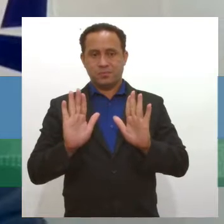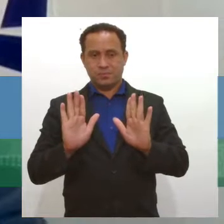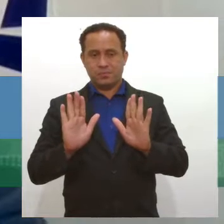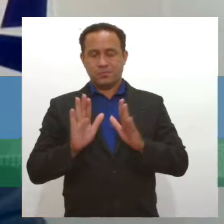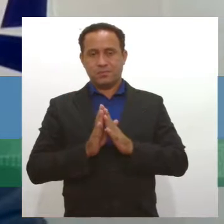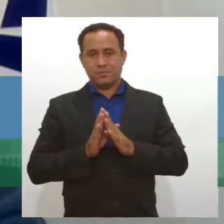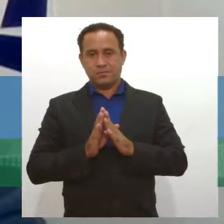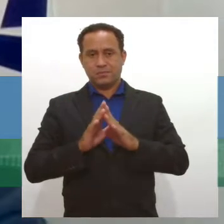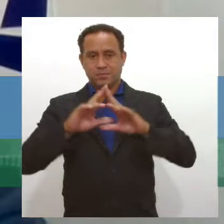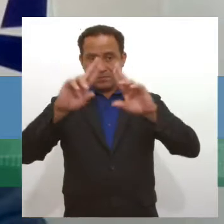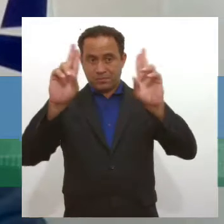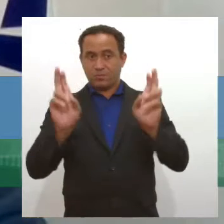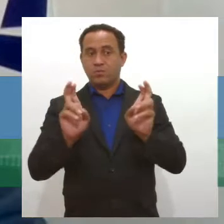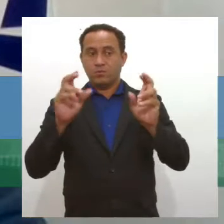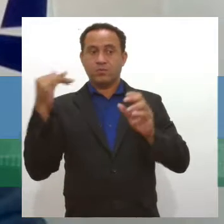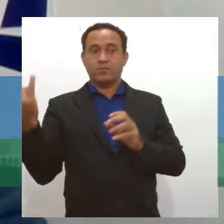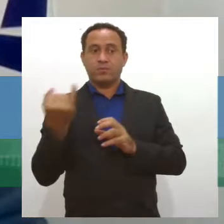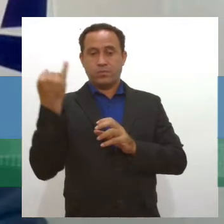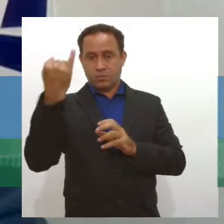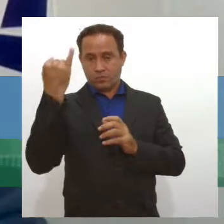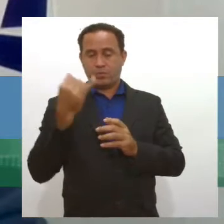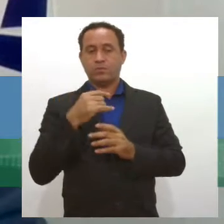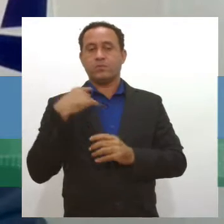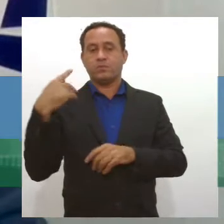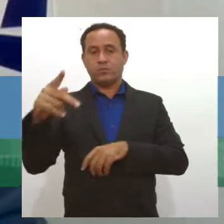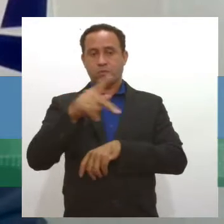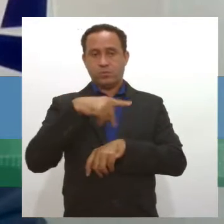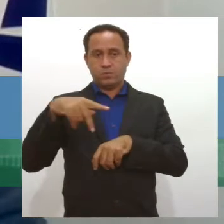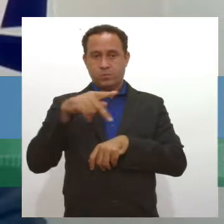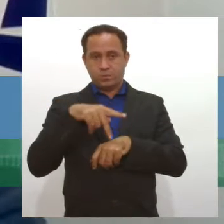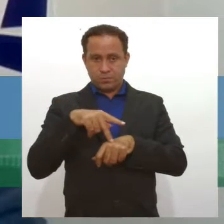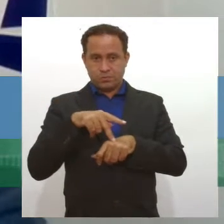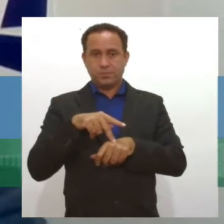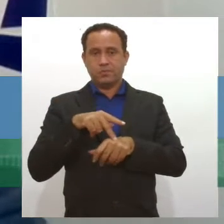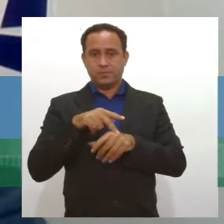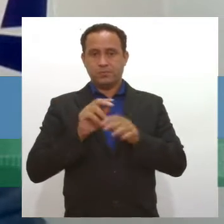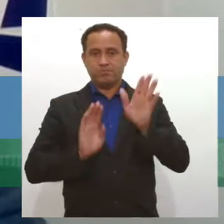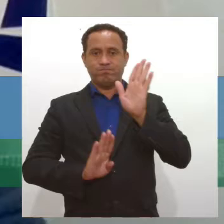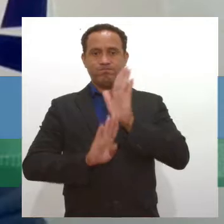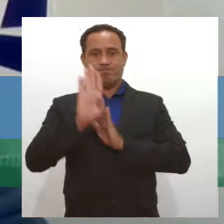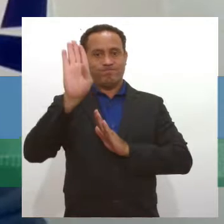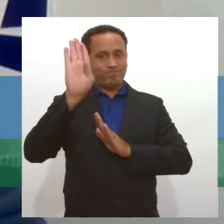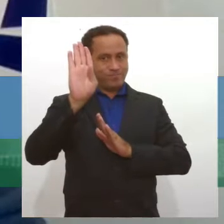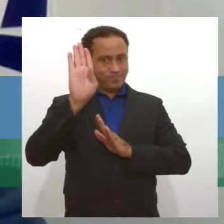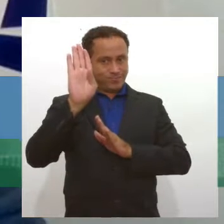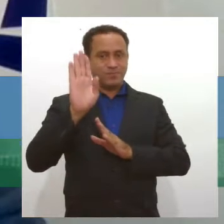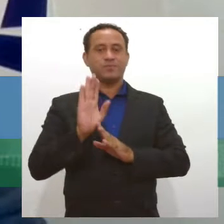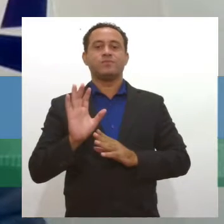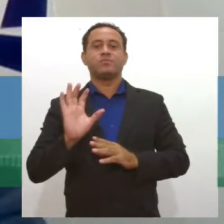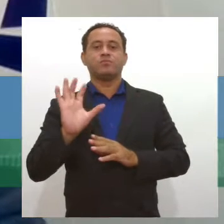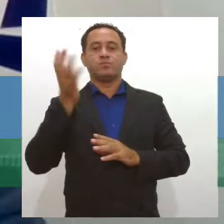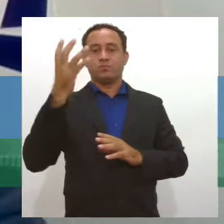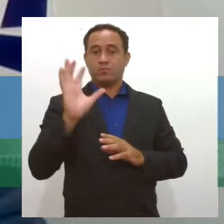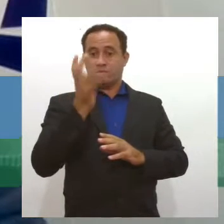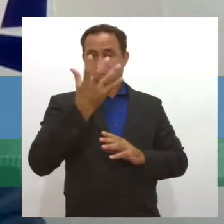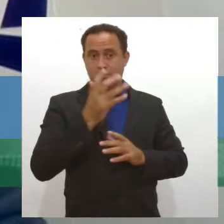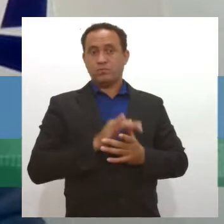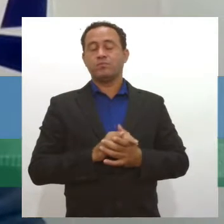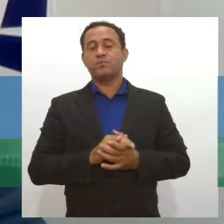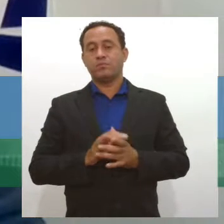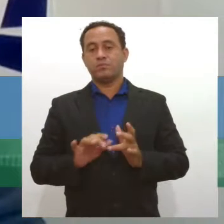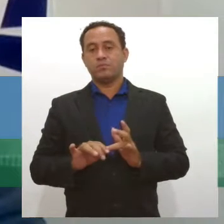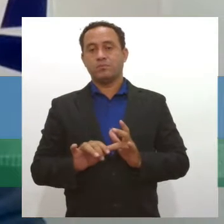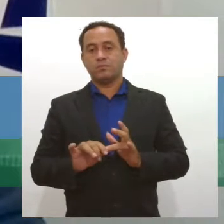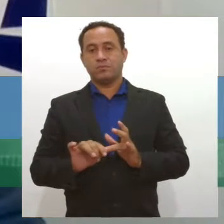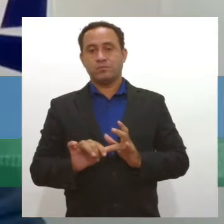É um tema muito importante para o nosso país. É um tema que está em voga aí, as coisas estão acontecendo, estão